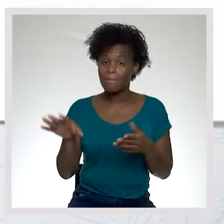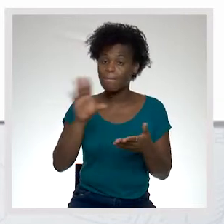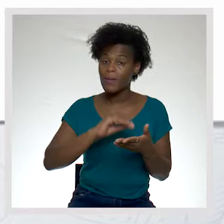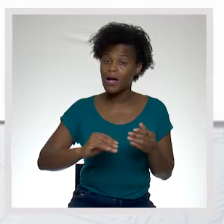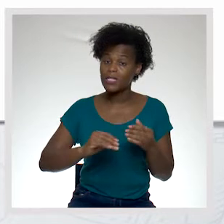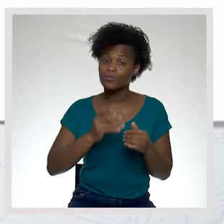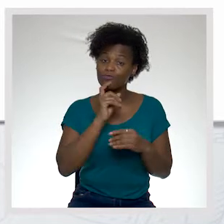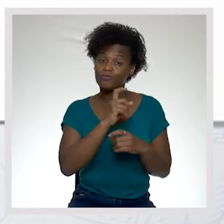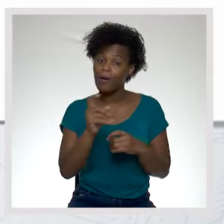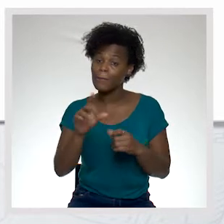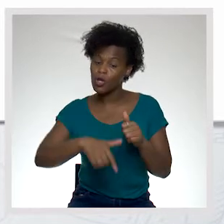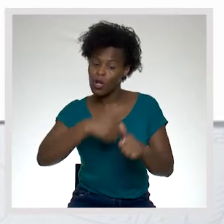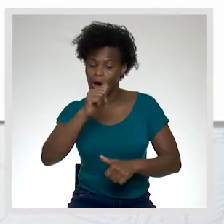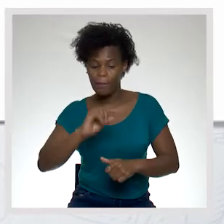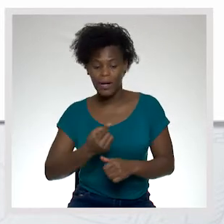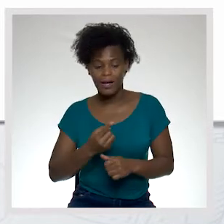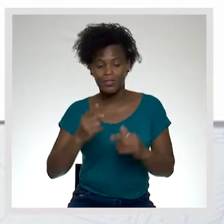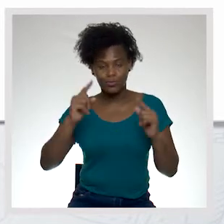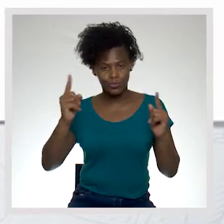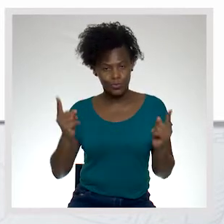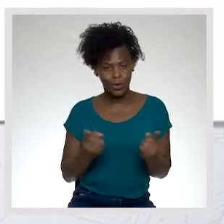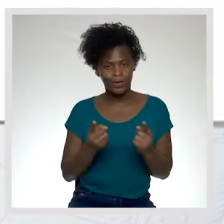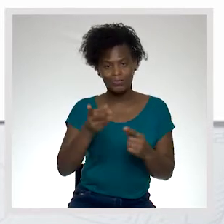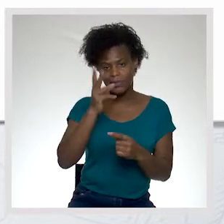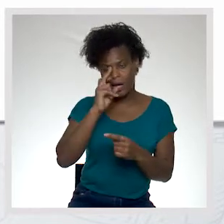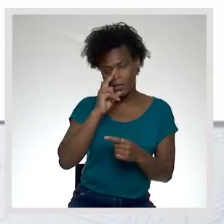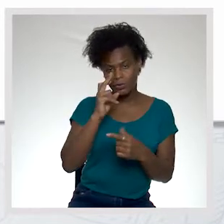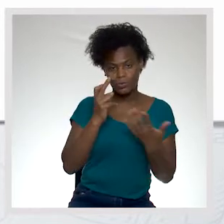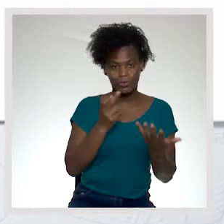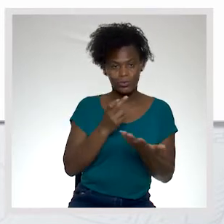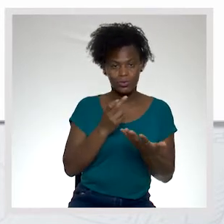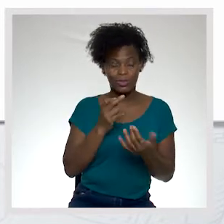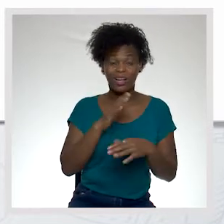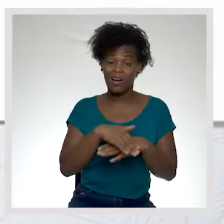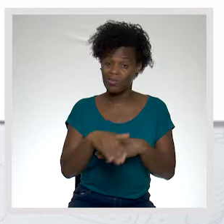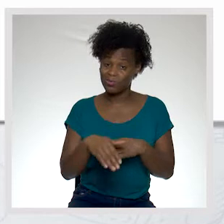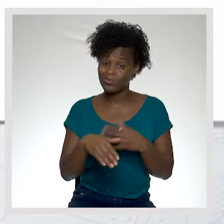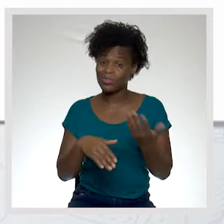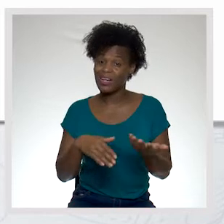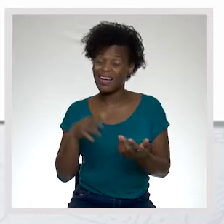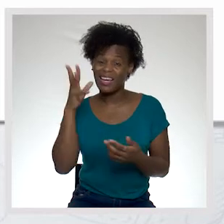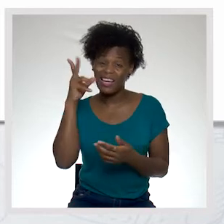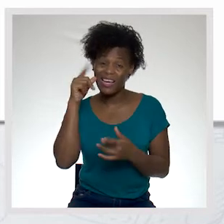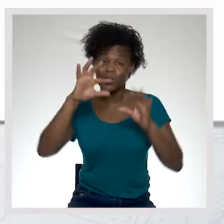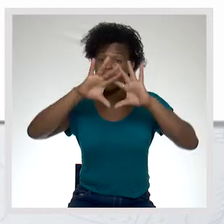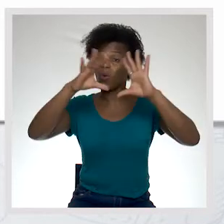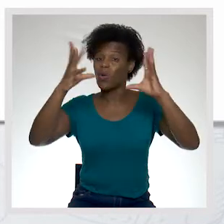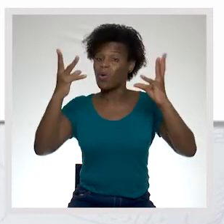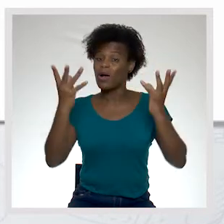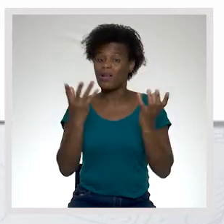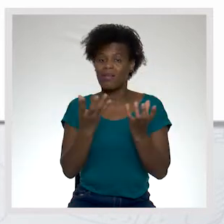mais recomendável para a diminuição dos gases causadores do aquecimento